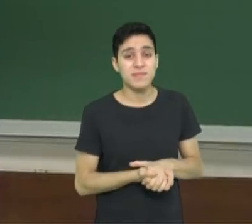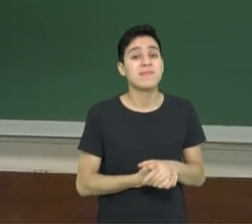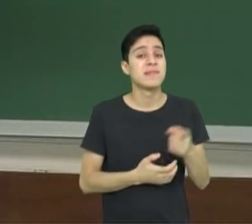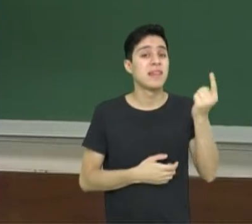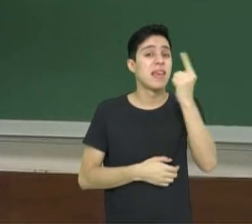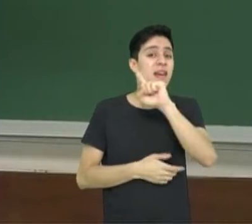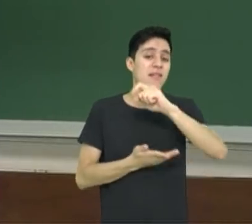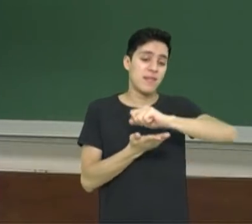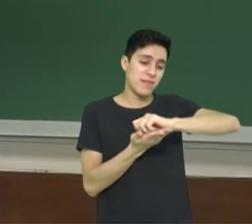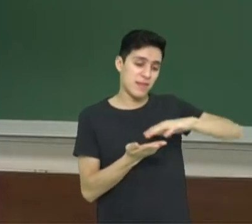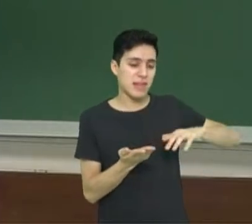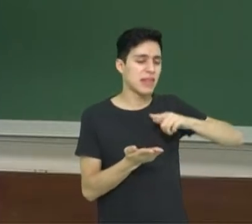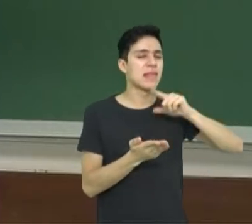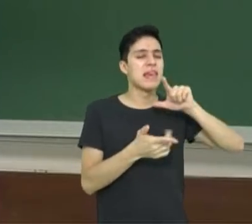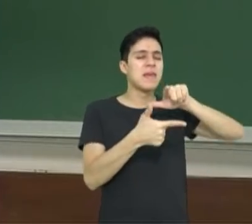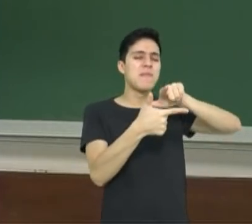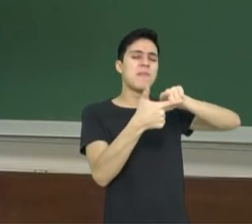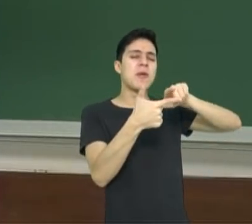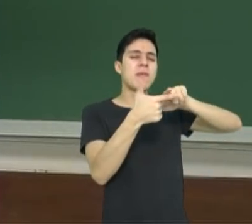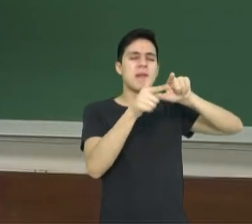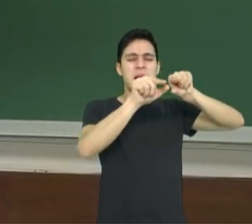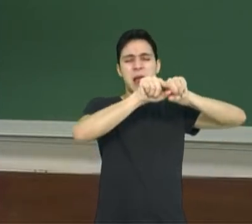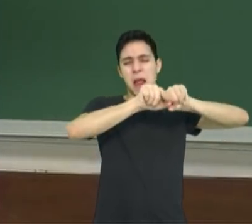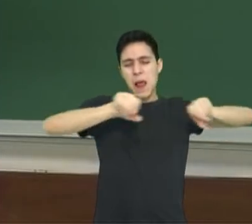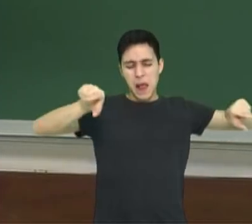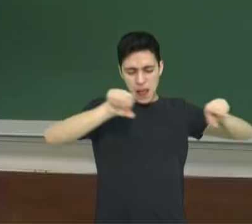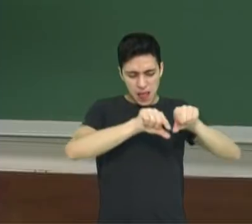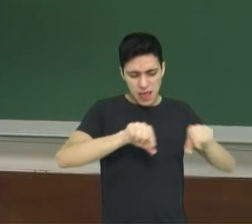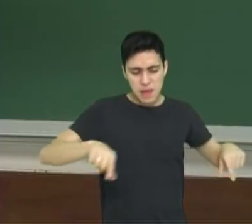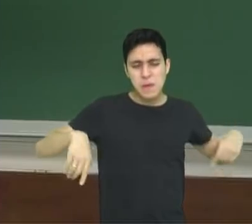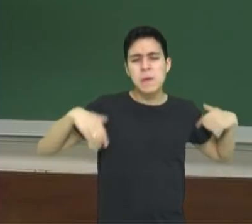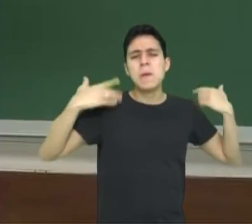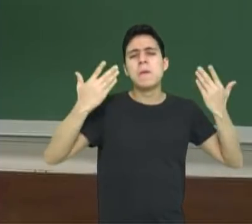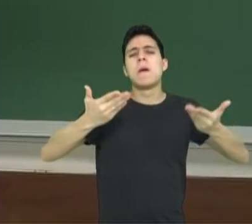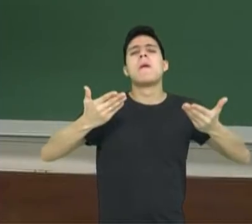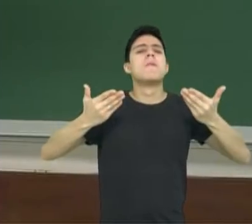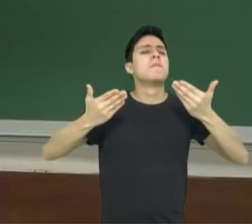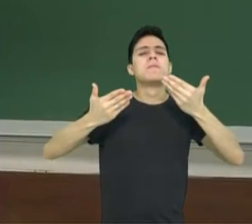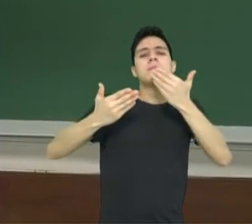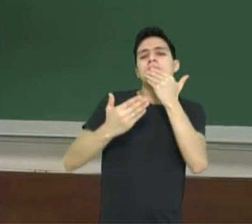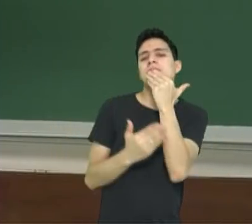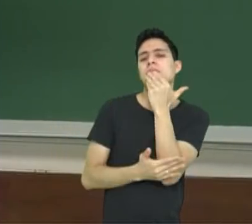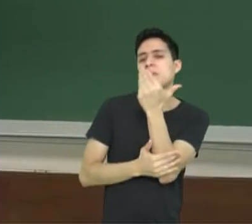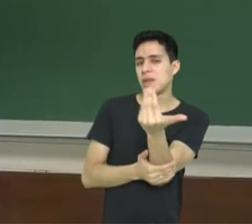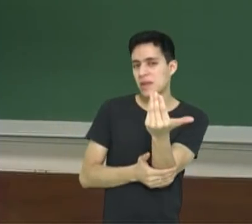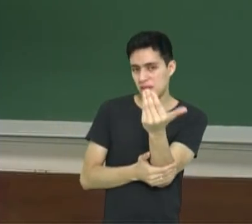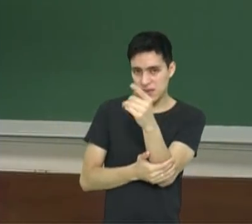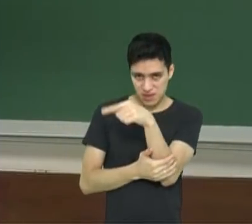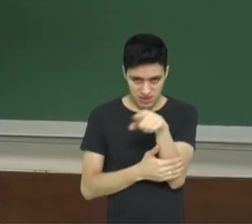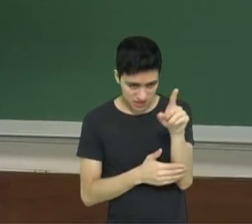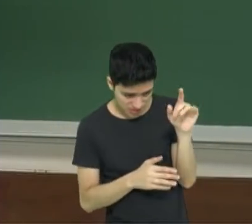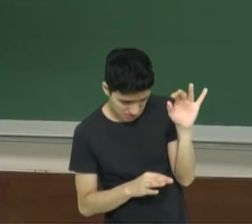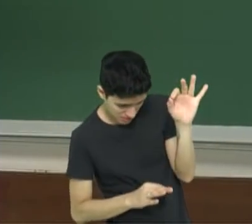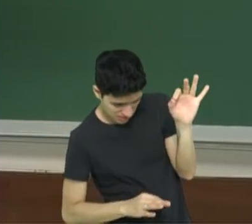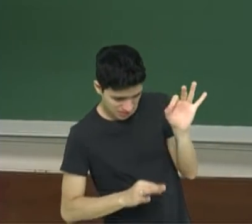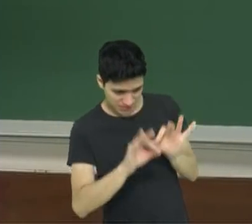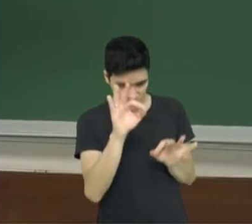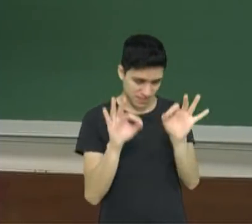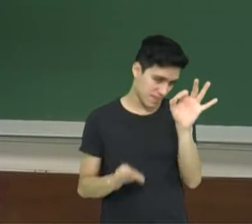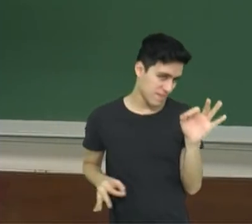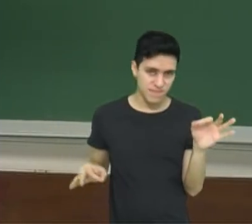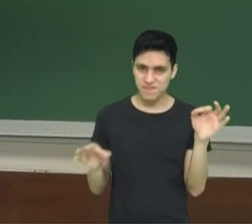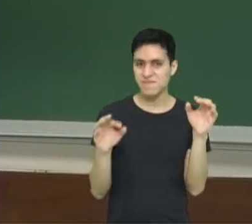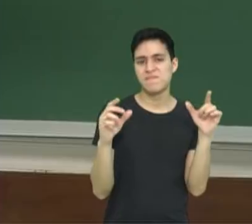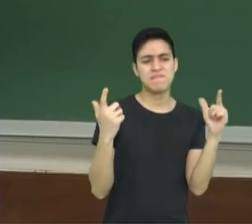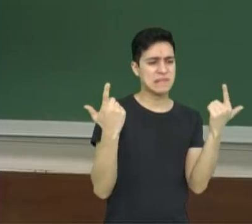último eu coloquei um probleminha. Então qual é o problema de um problema? É que você tem que montar. Você não